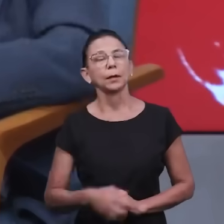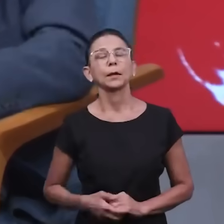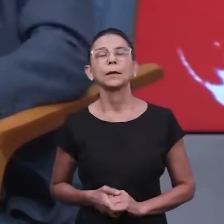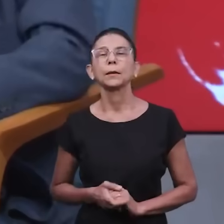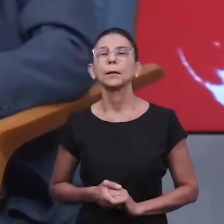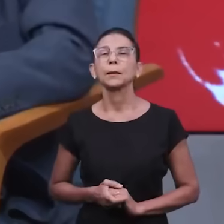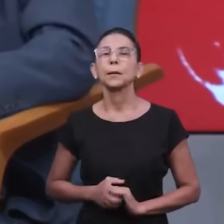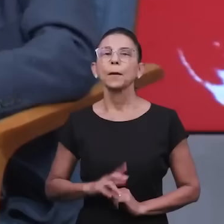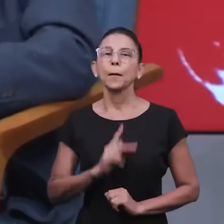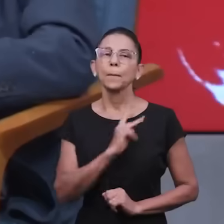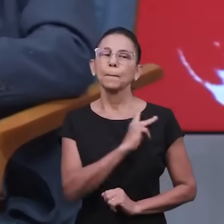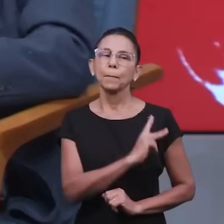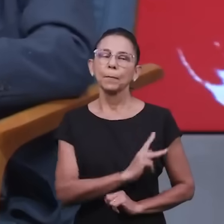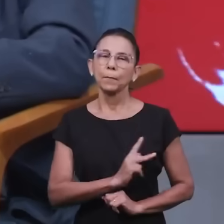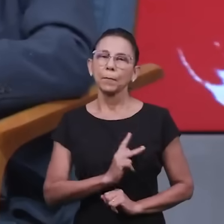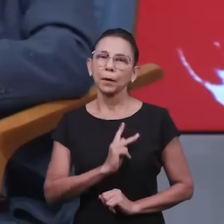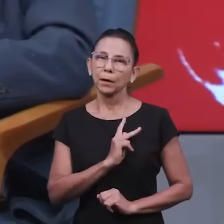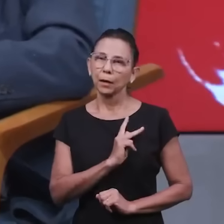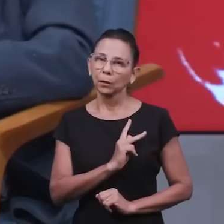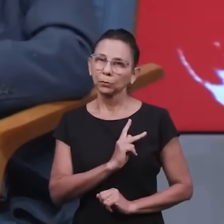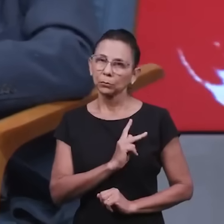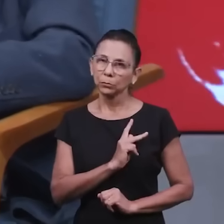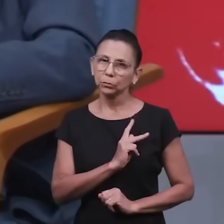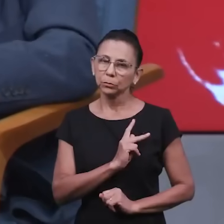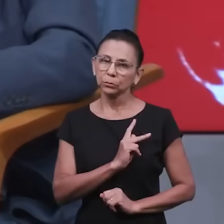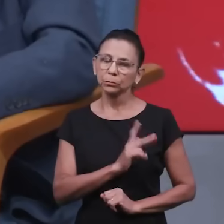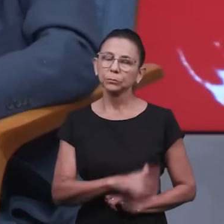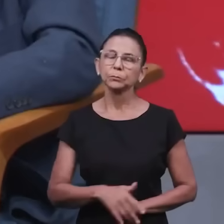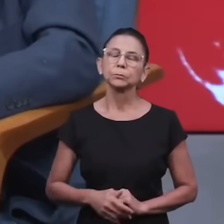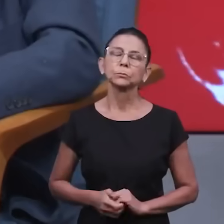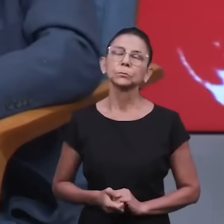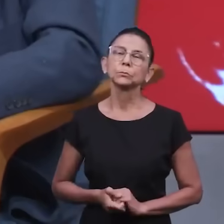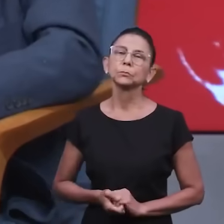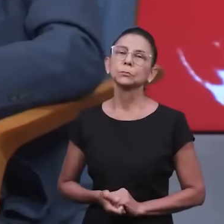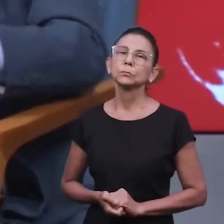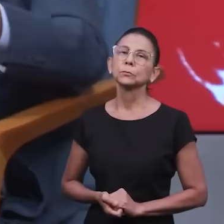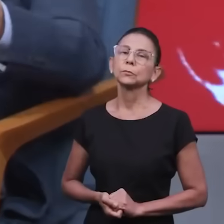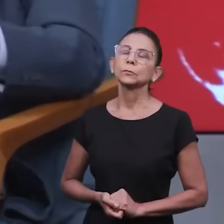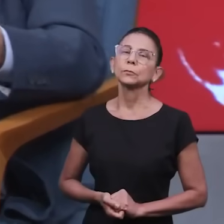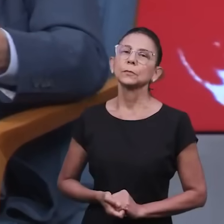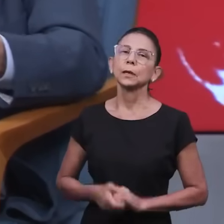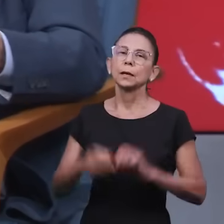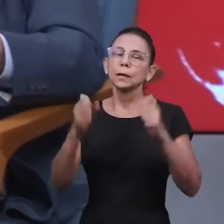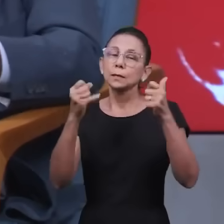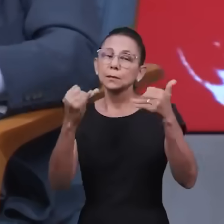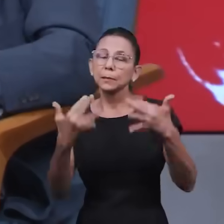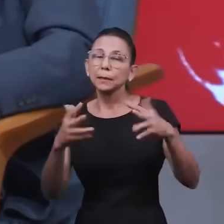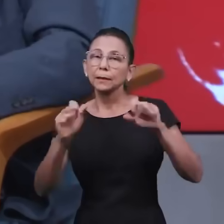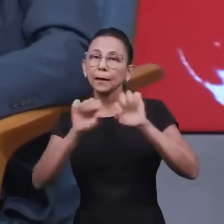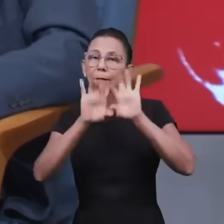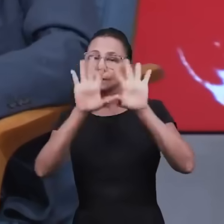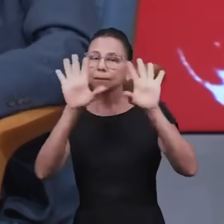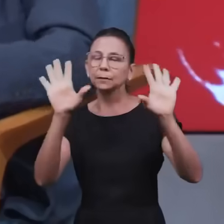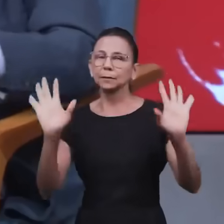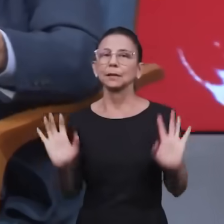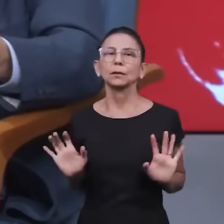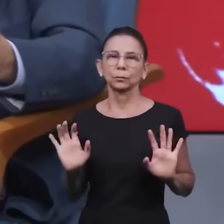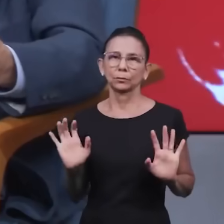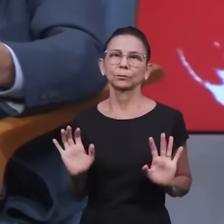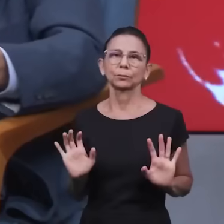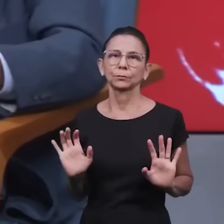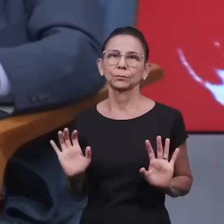agora a dissecar esse assunto. Aí ele fala com clareza